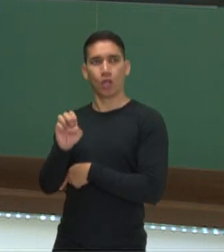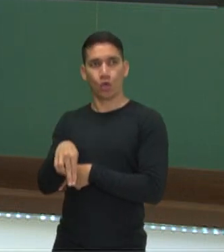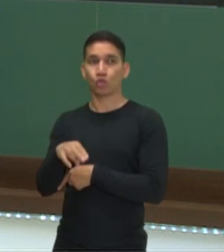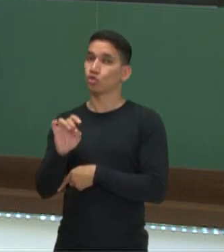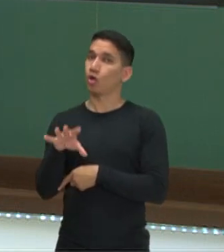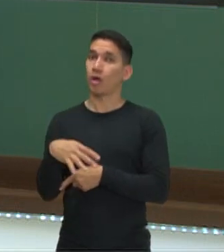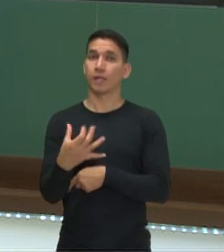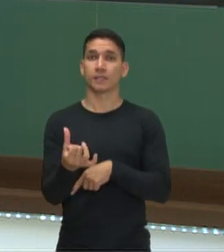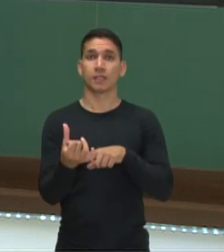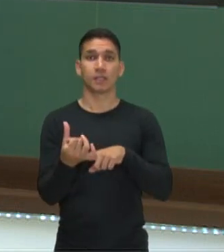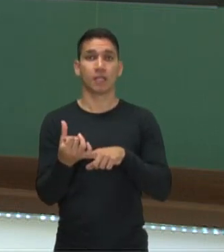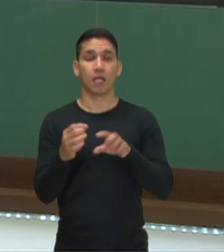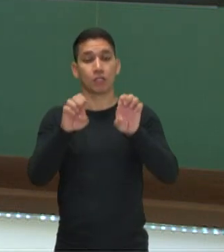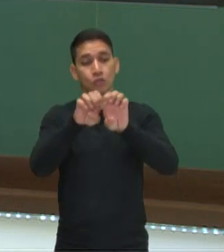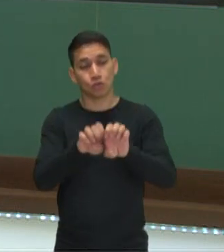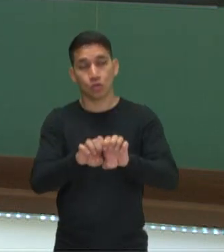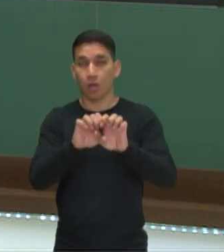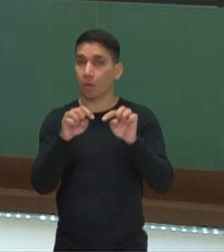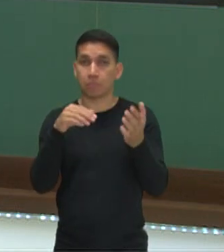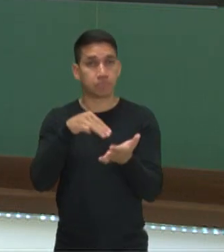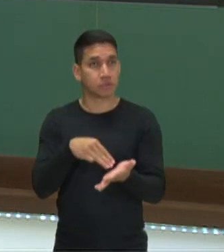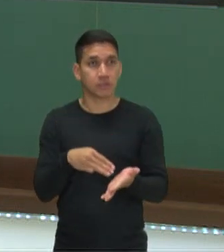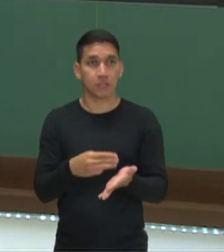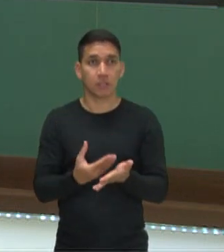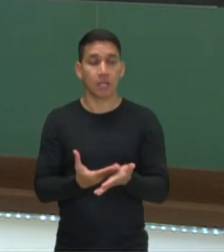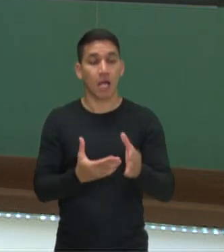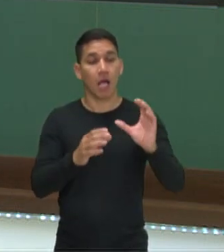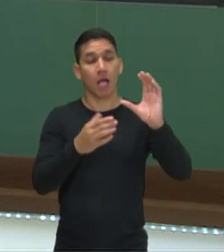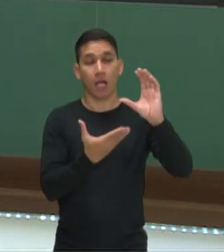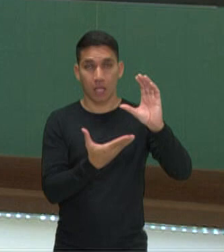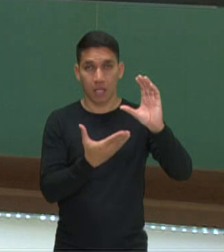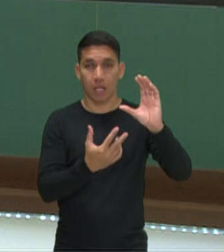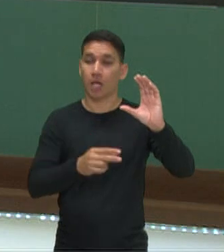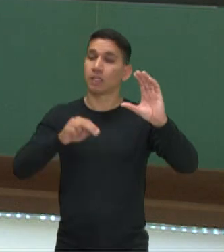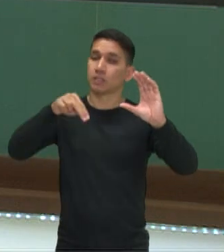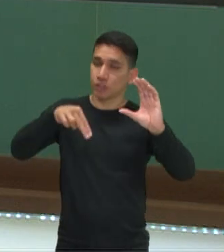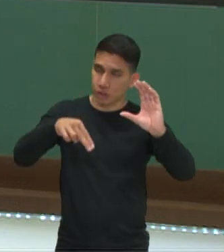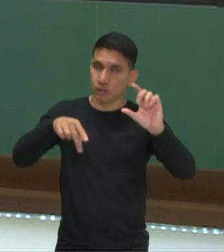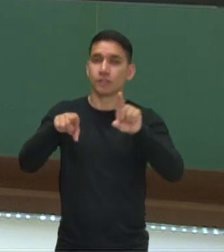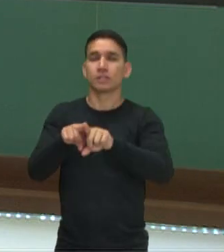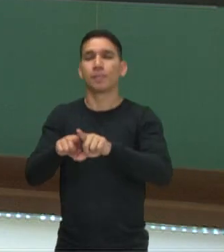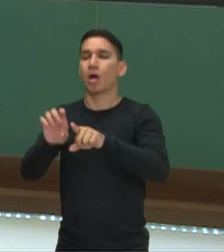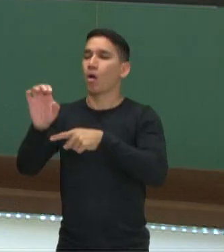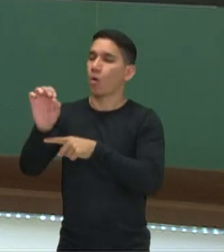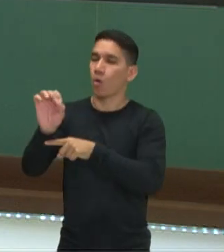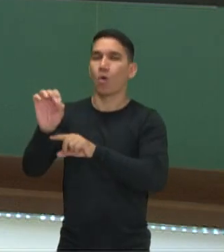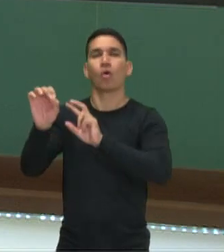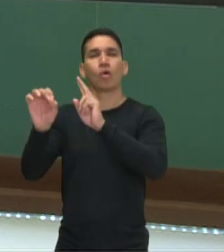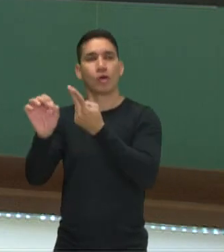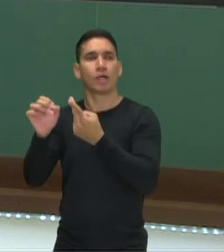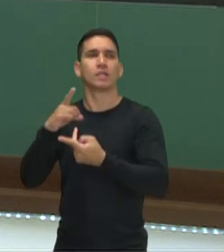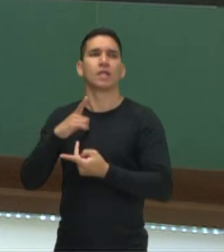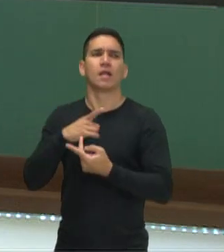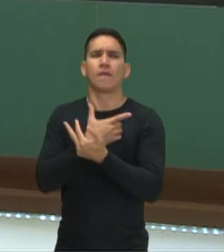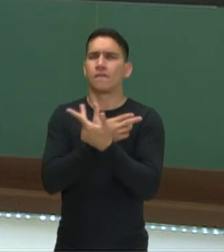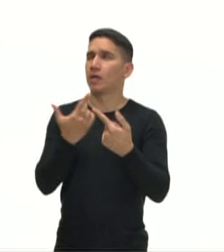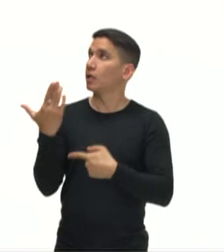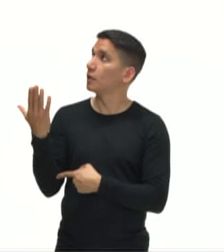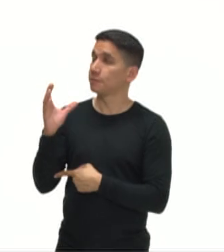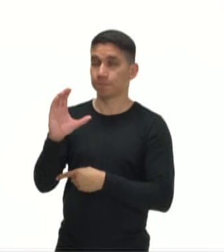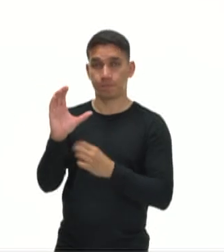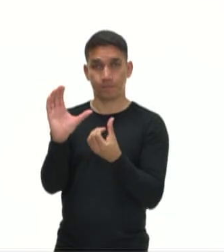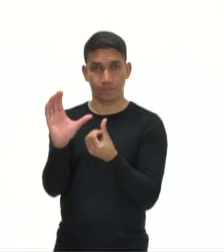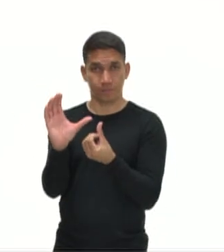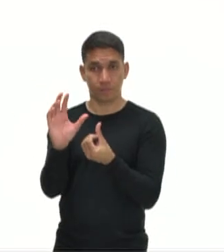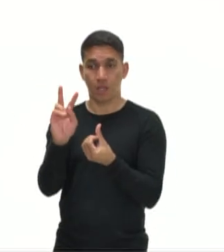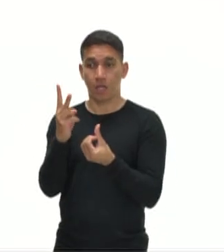estrutura mínima dele, né? Carbonos, nitrogênios e carbono, oxigênio, muito hidrogênio aqui. 6